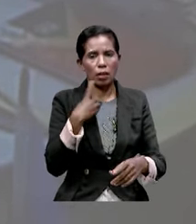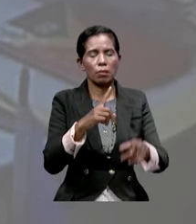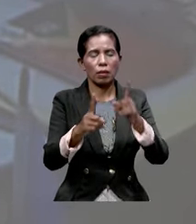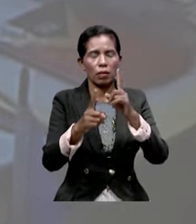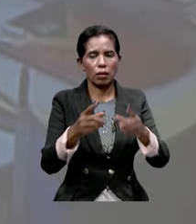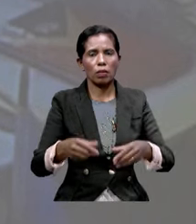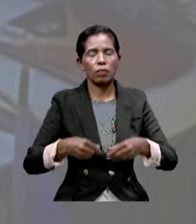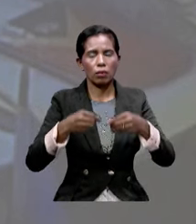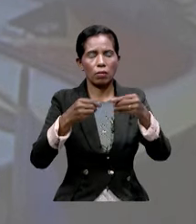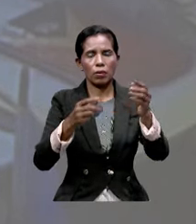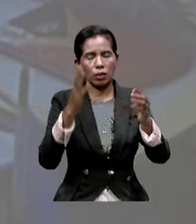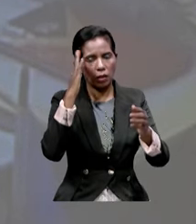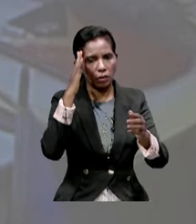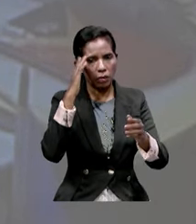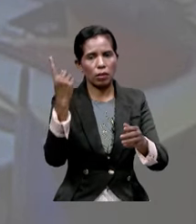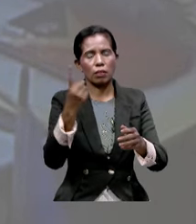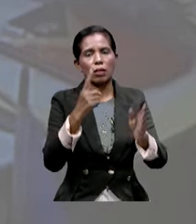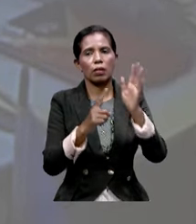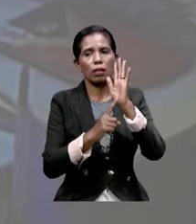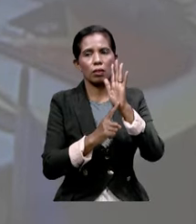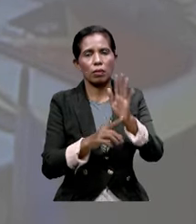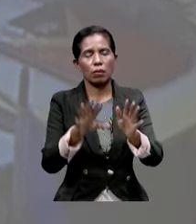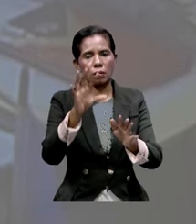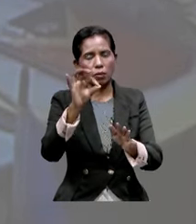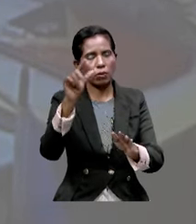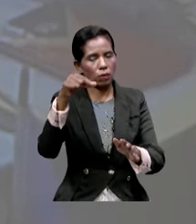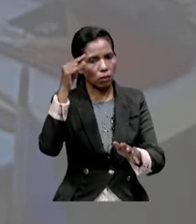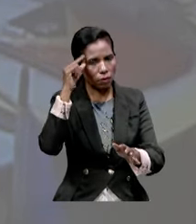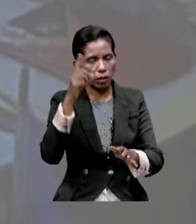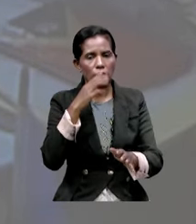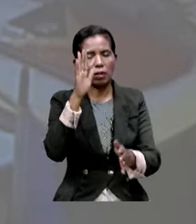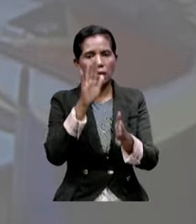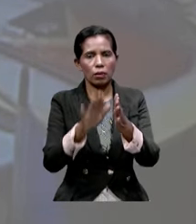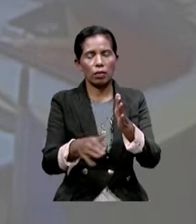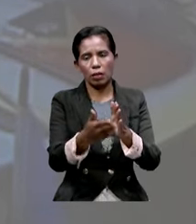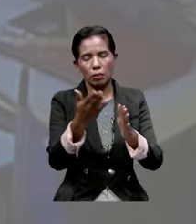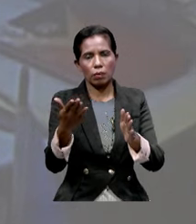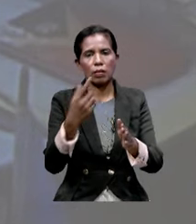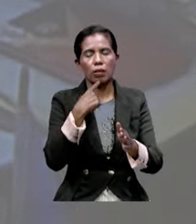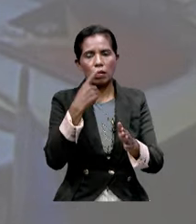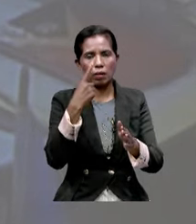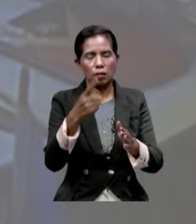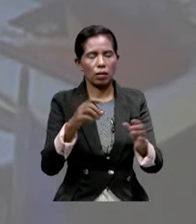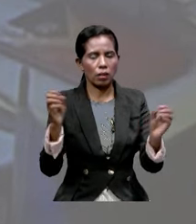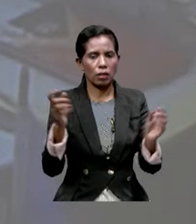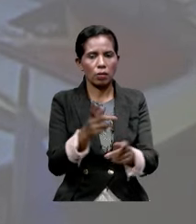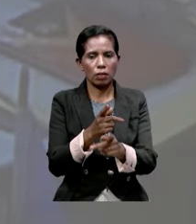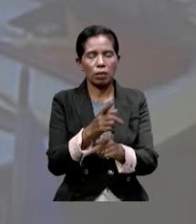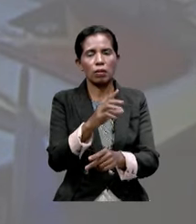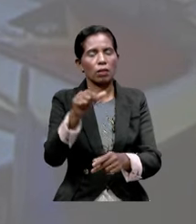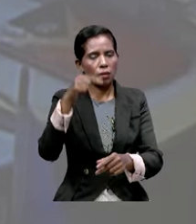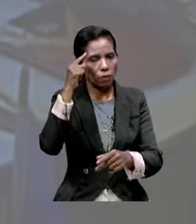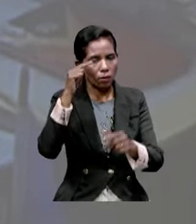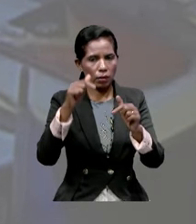forma sugestão, sempre a tudo lima amba oitavo governo. A tudo fala hanesa, ita boa sira situação inseguro fala a governação ainda